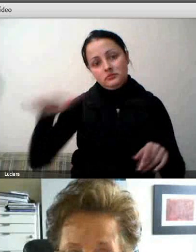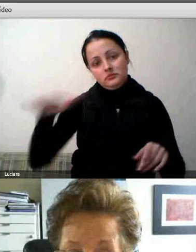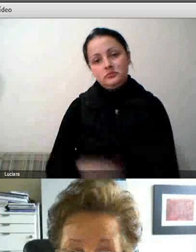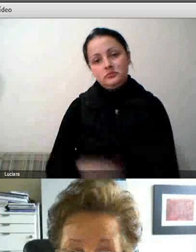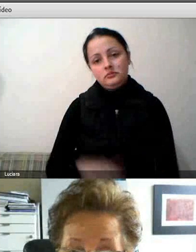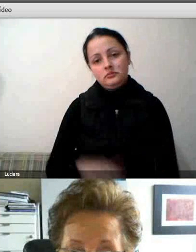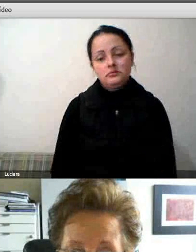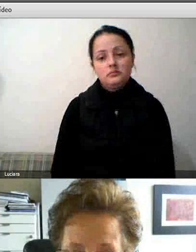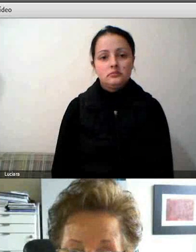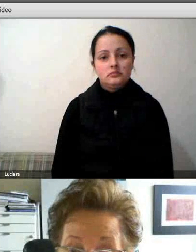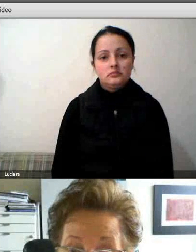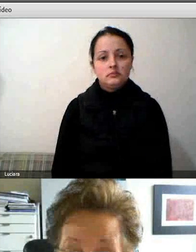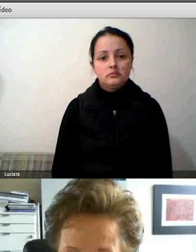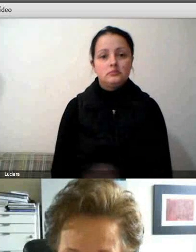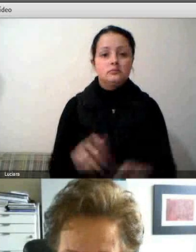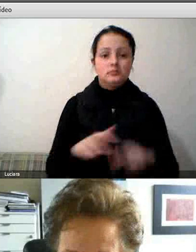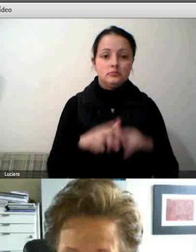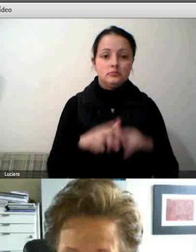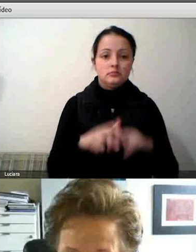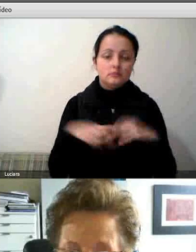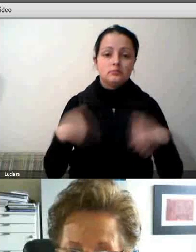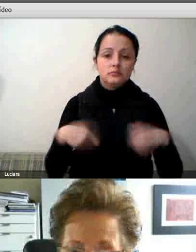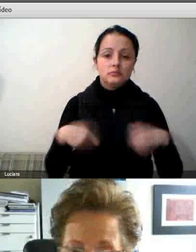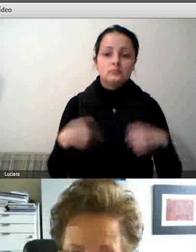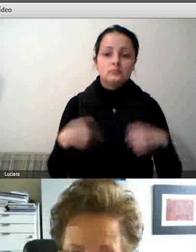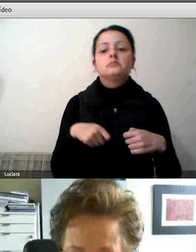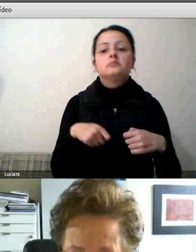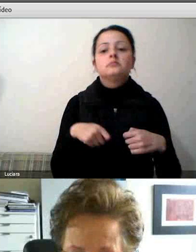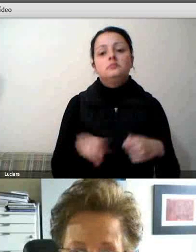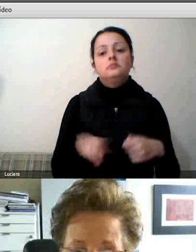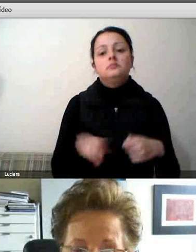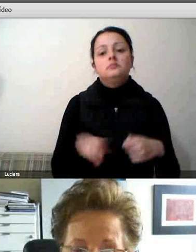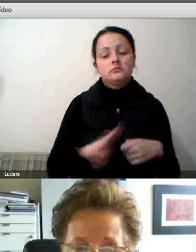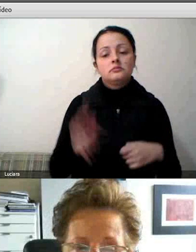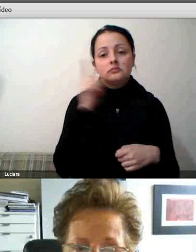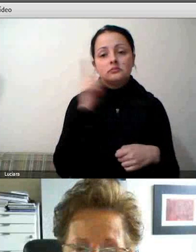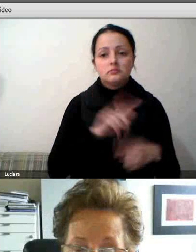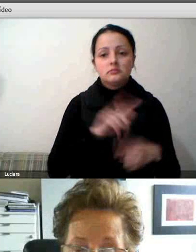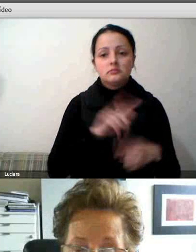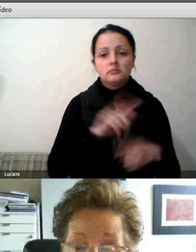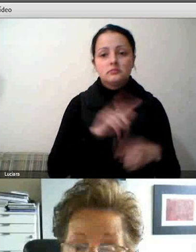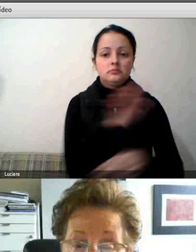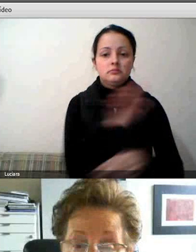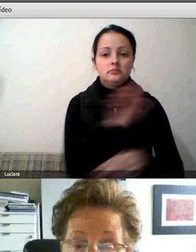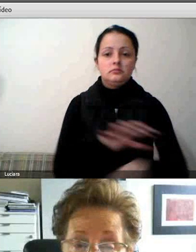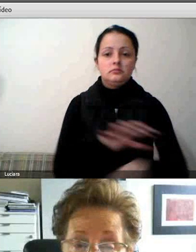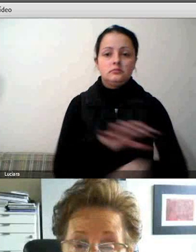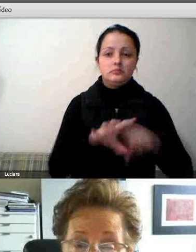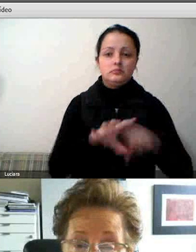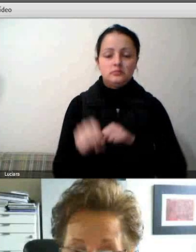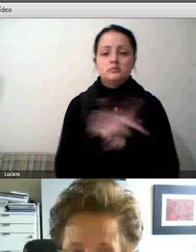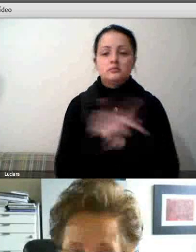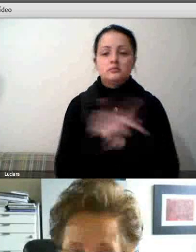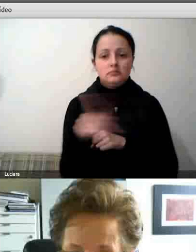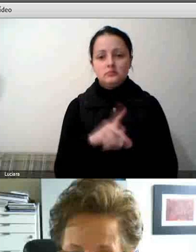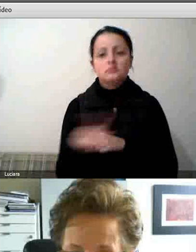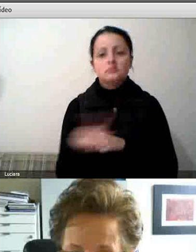professor apresenta, expõe e manda repetir, nós vamos ajudar que o aluno